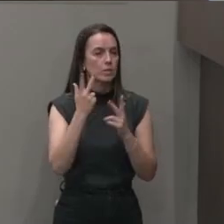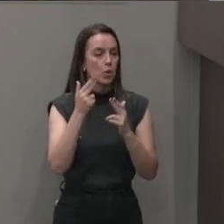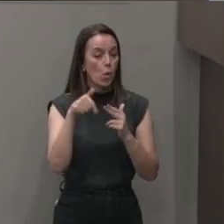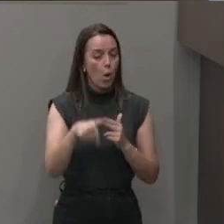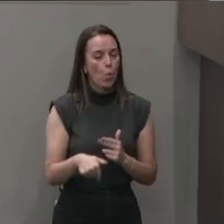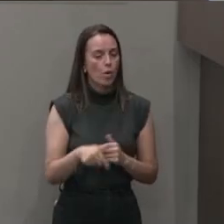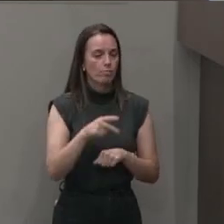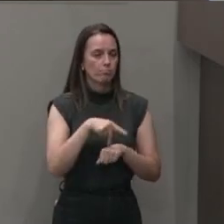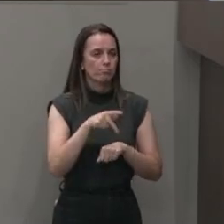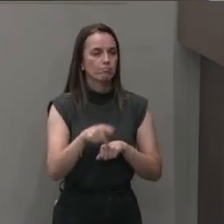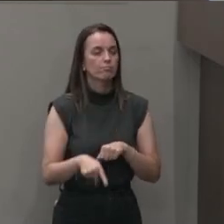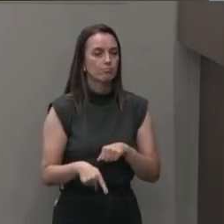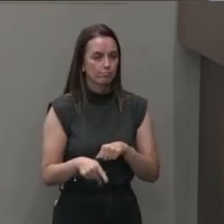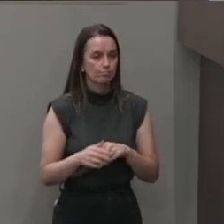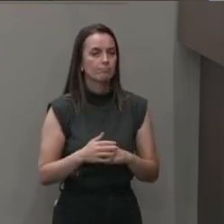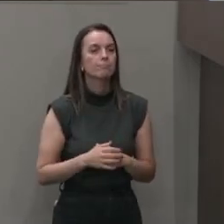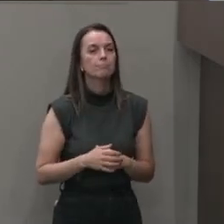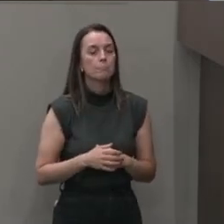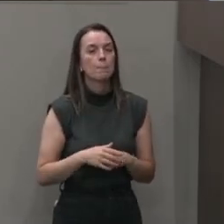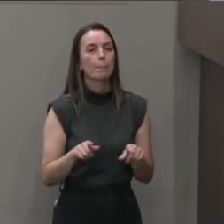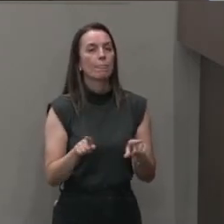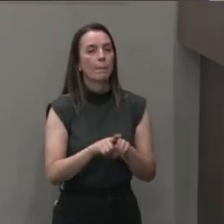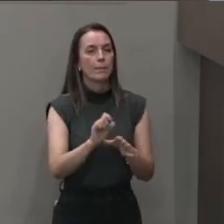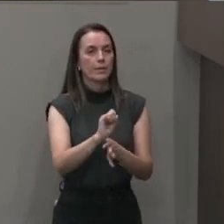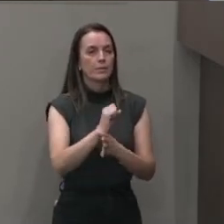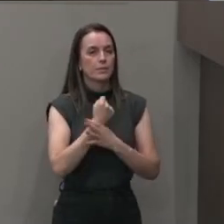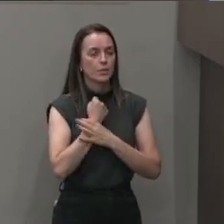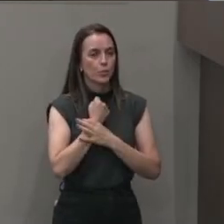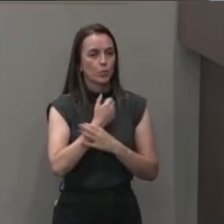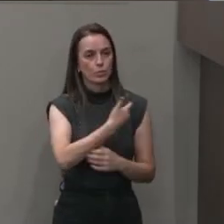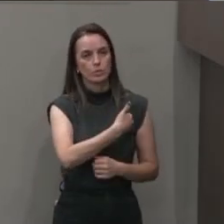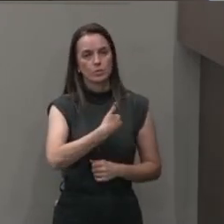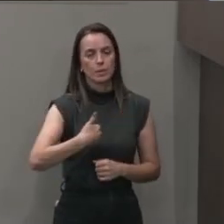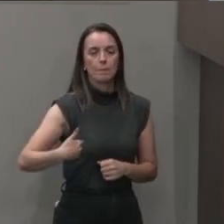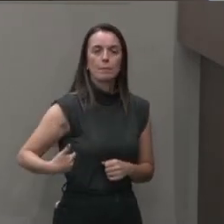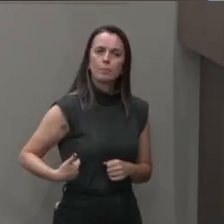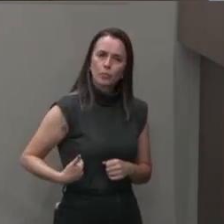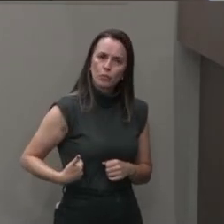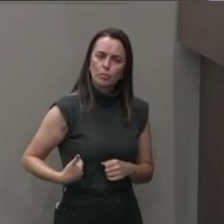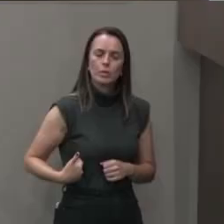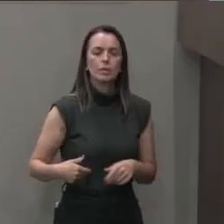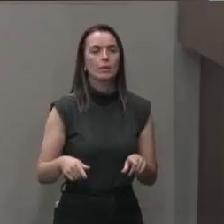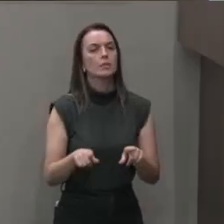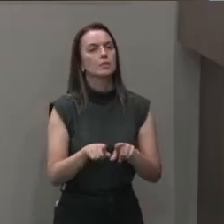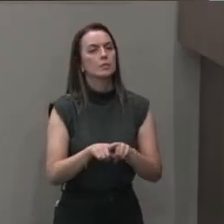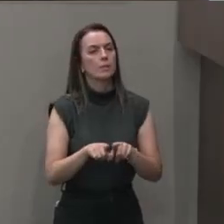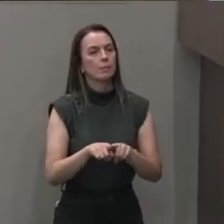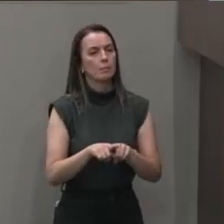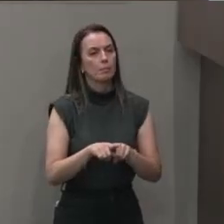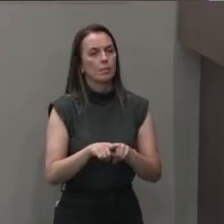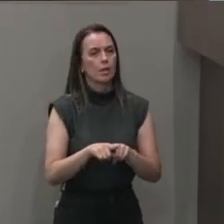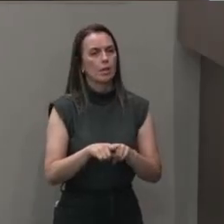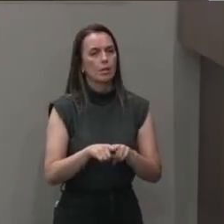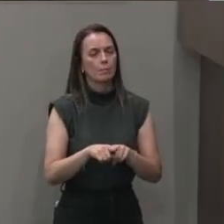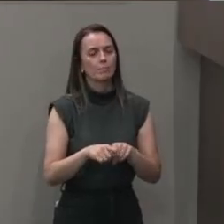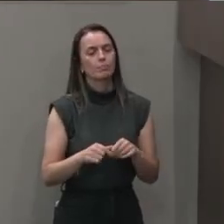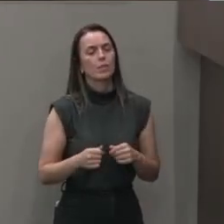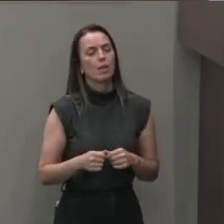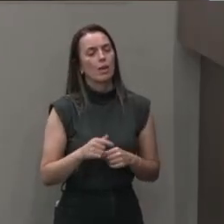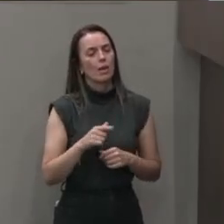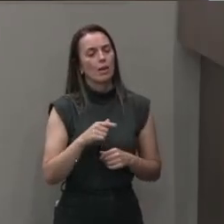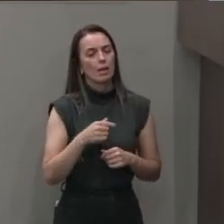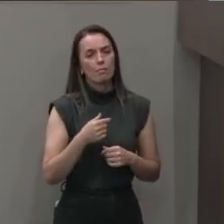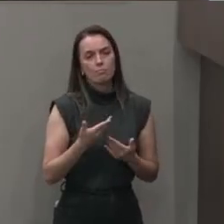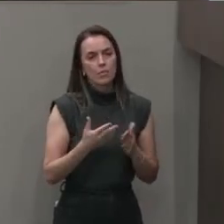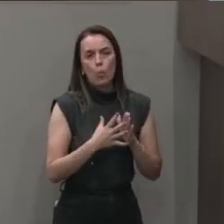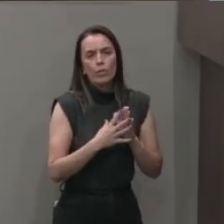e, sobretudo, que a segurança pública dê o bom exemplo, né, no sentido de garantir a segurança